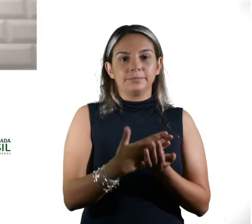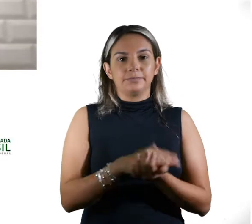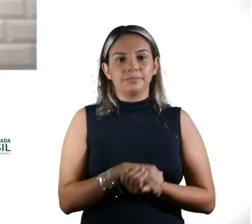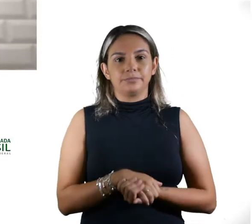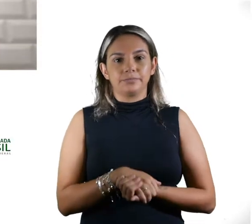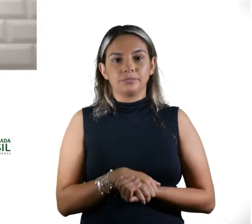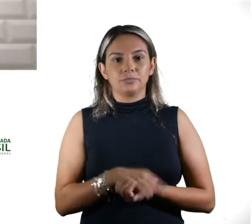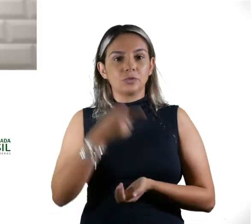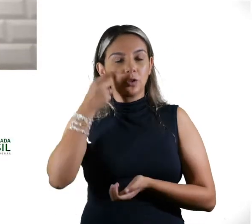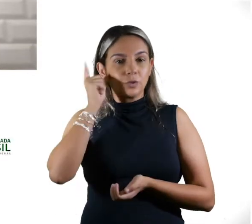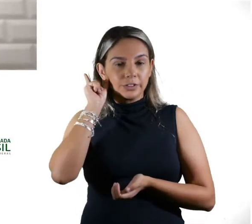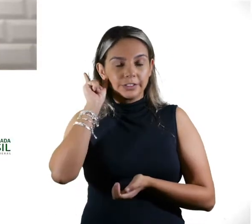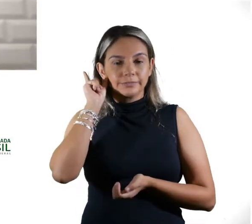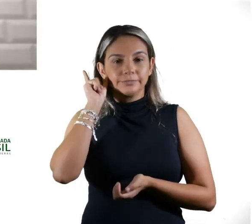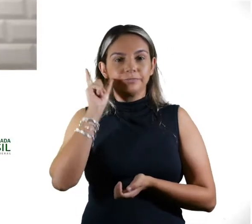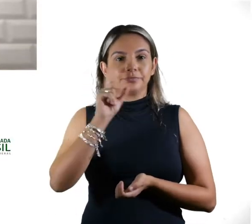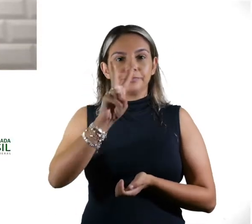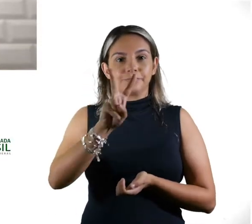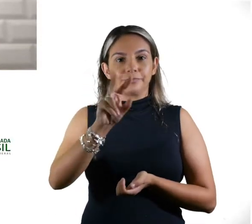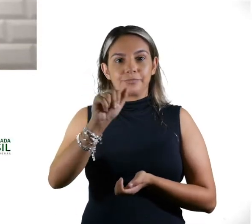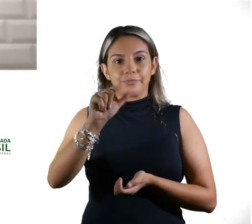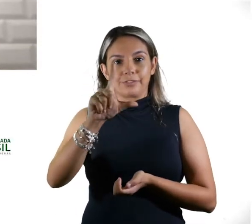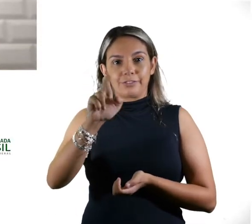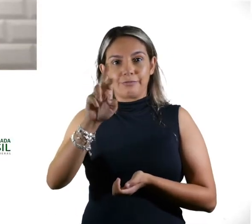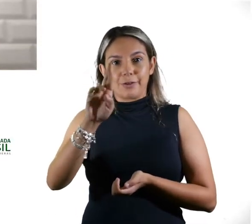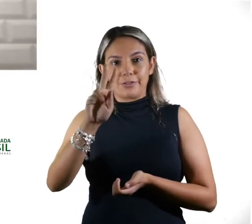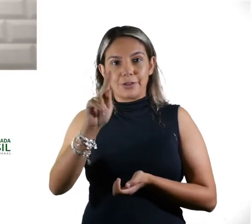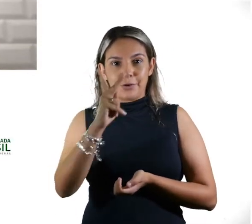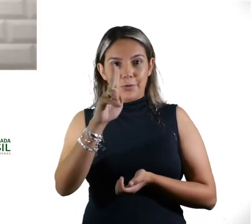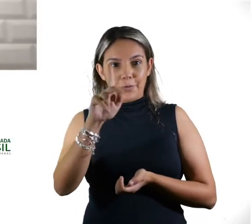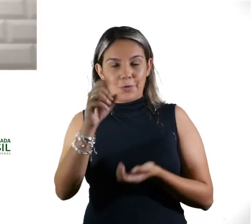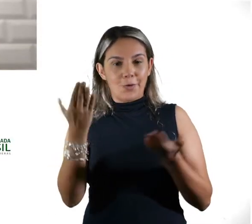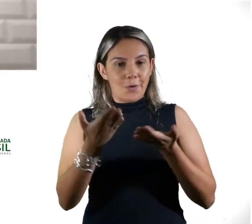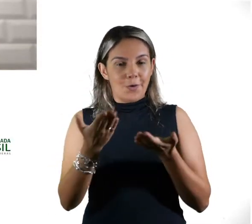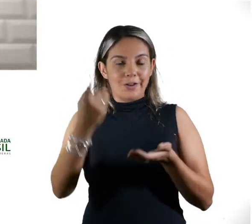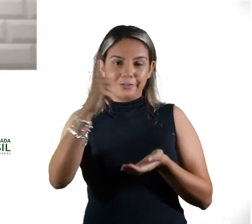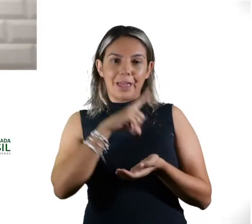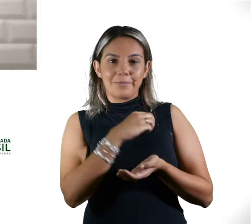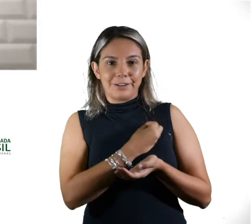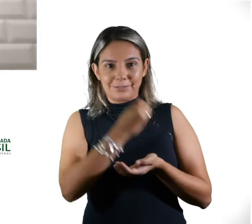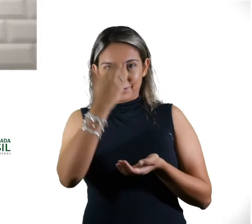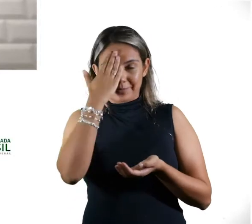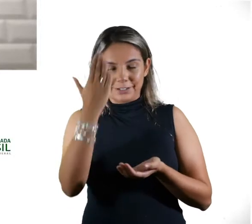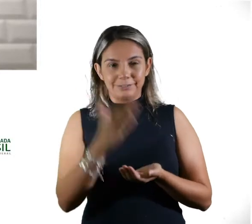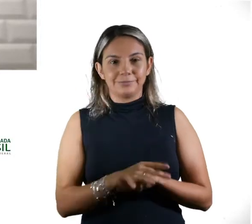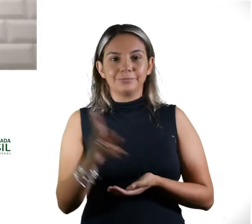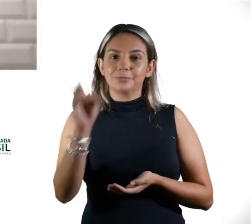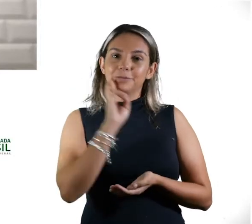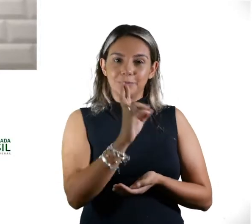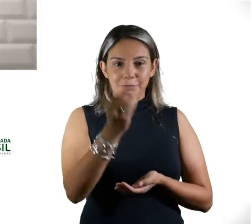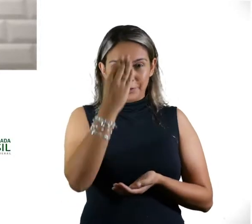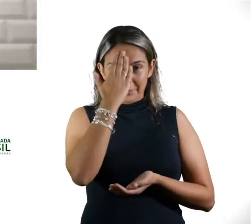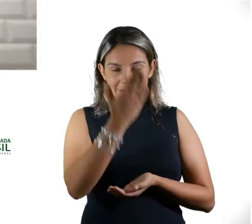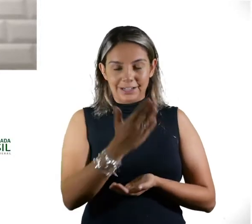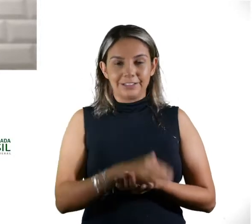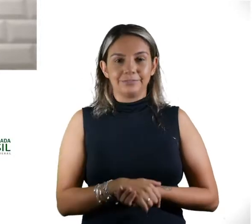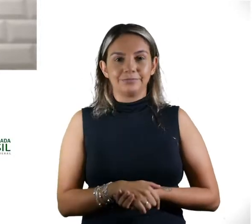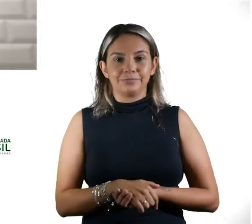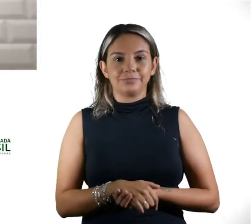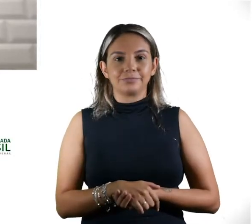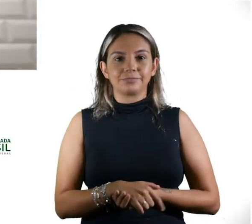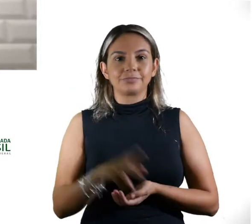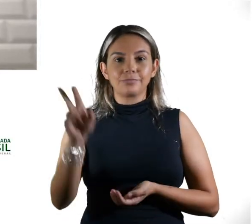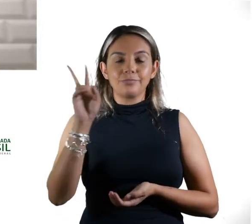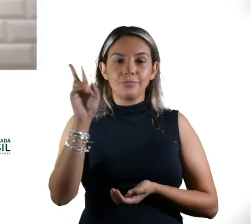né? Ontem foi com o Walter Hugo e hoje com você. Muito obrigado pela presença. Obrigado eu. Ontem vi